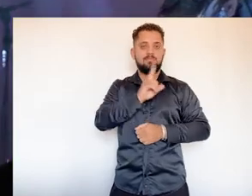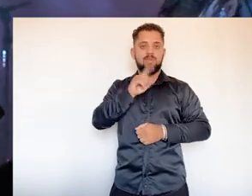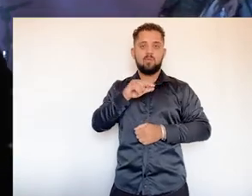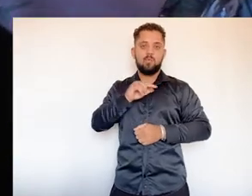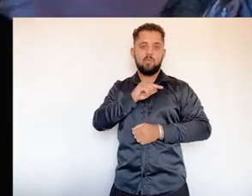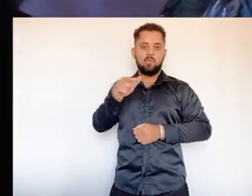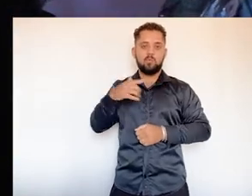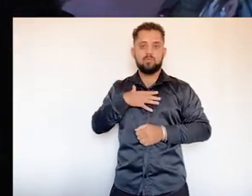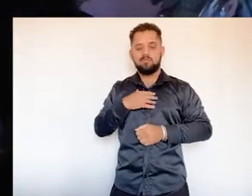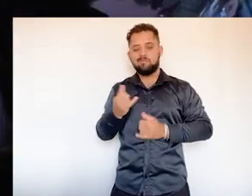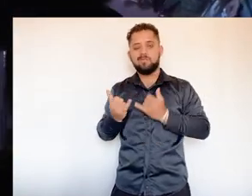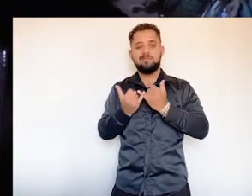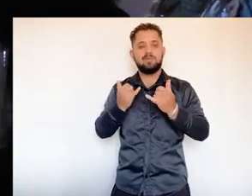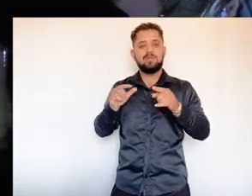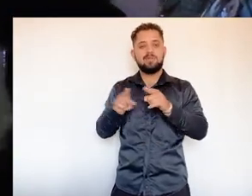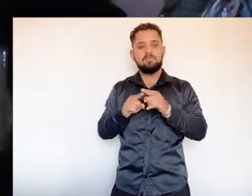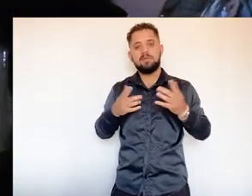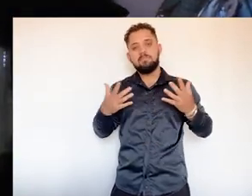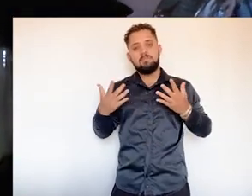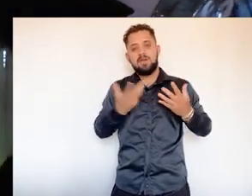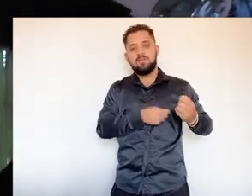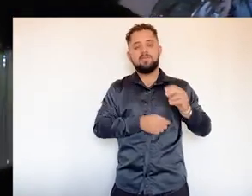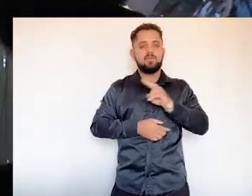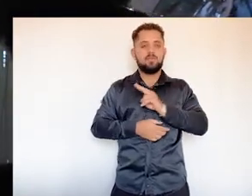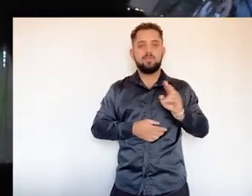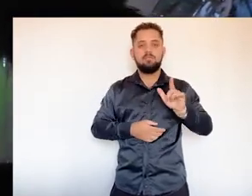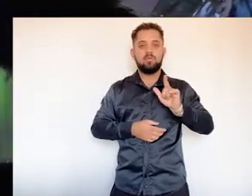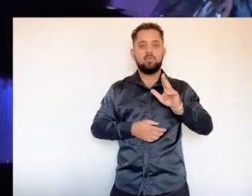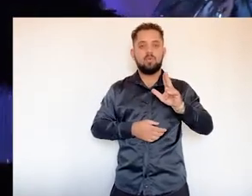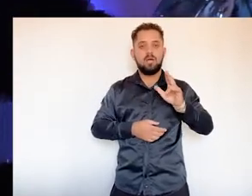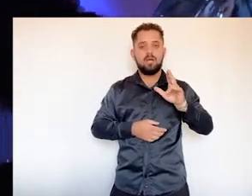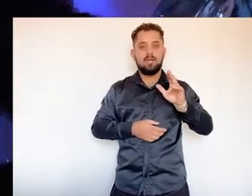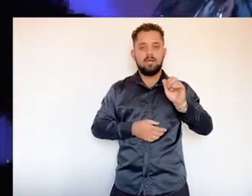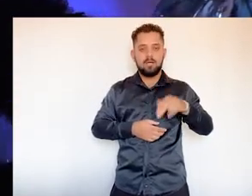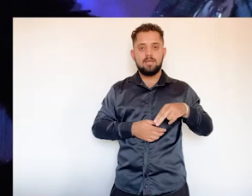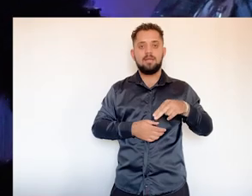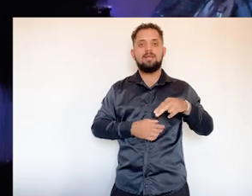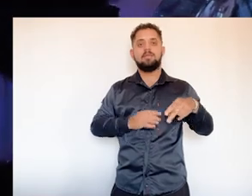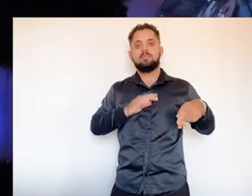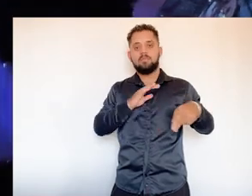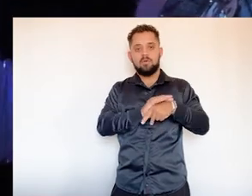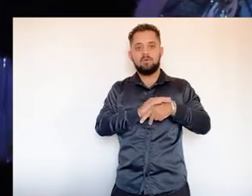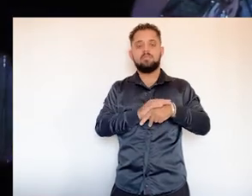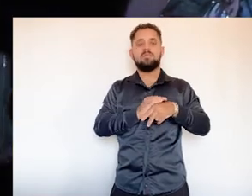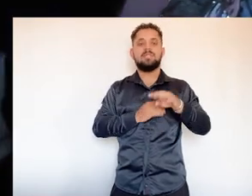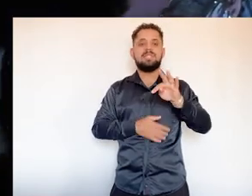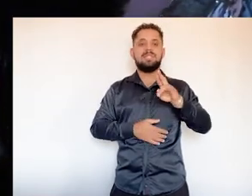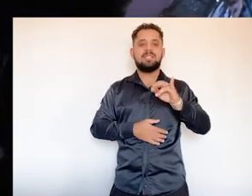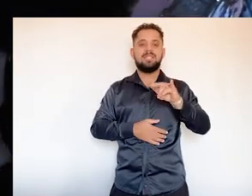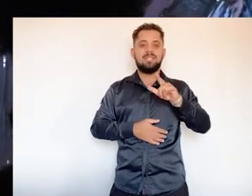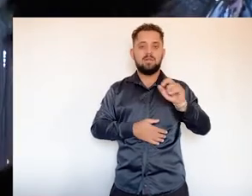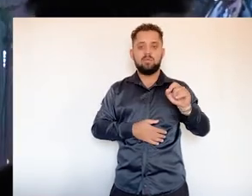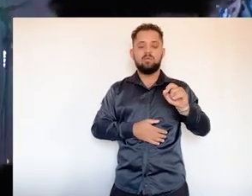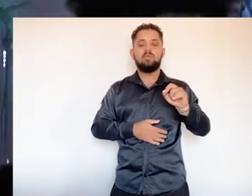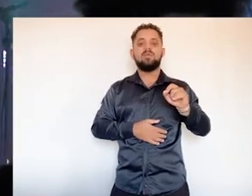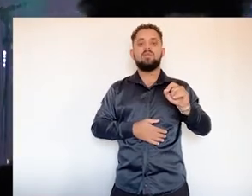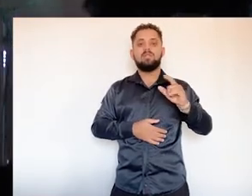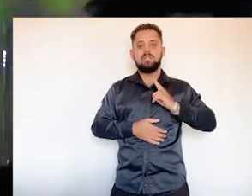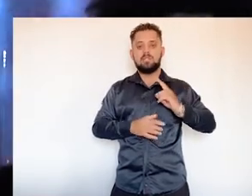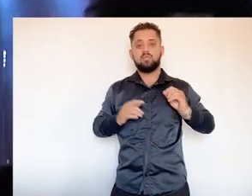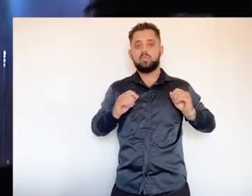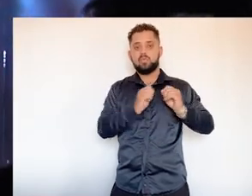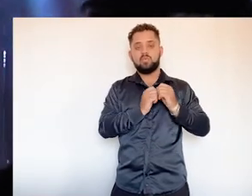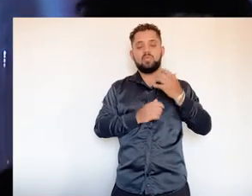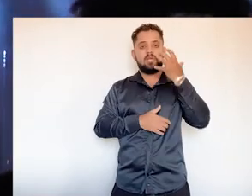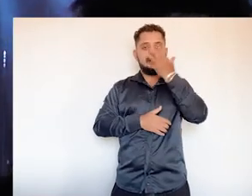filho maravilhoso, Luan, no meu triângulo. Aqui eu tenho, junto comigo cantando, meu